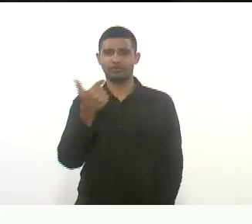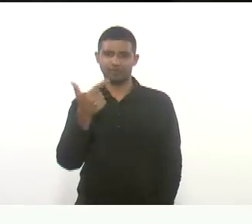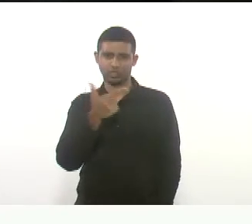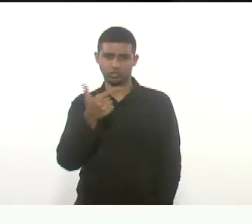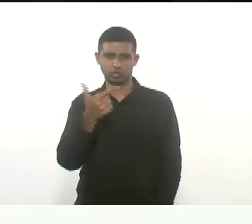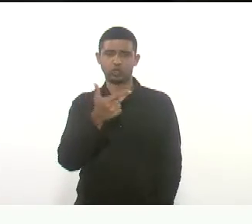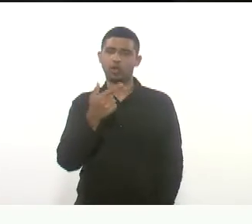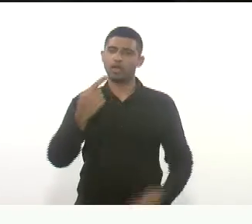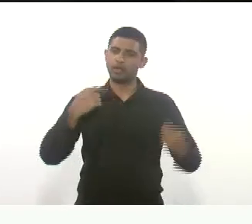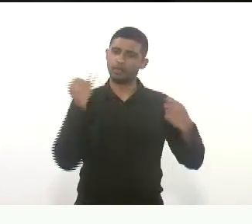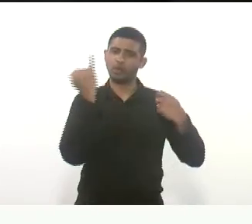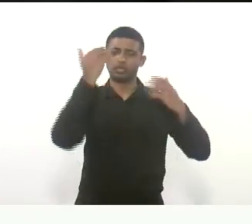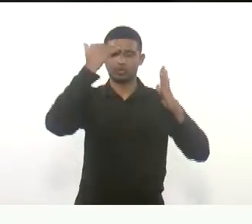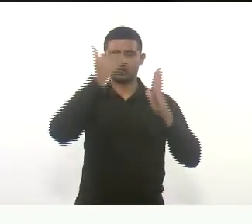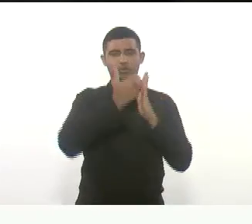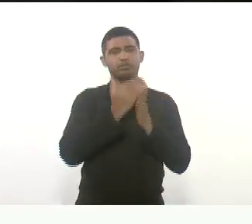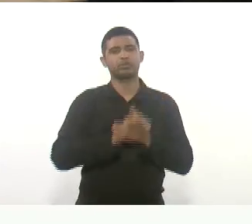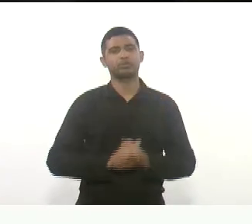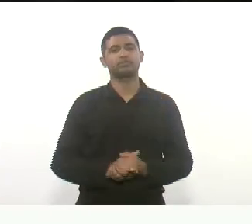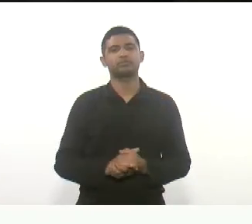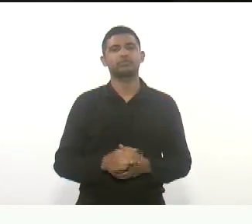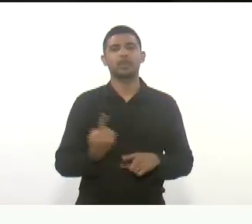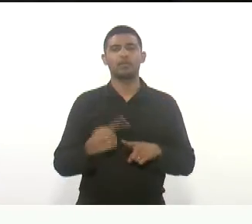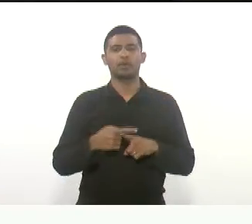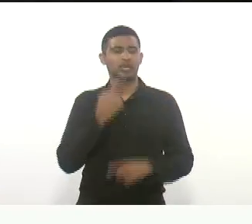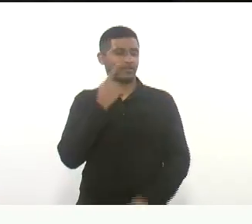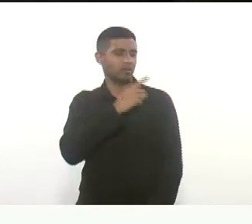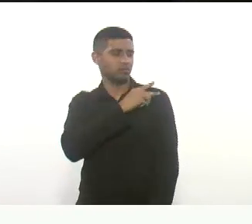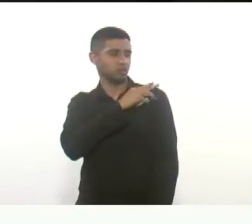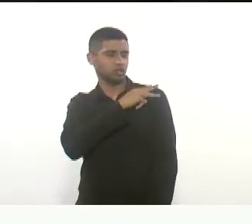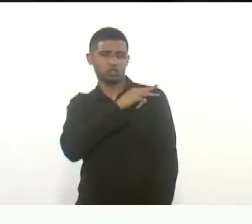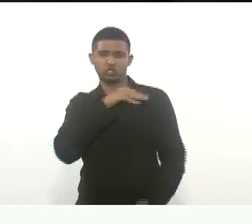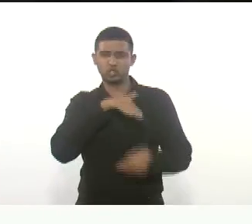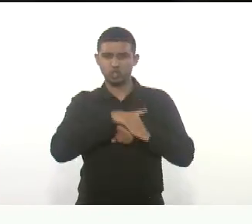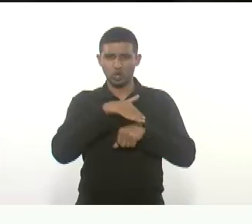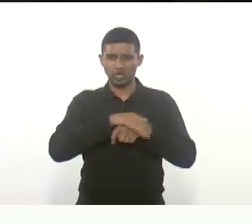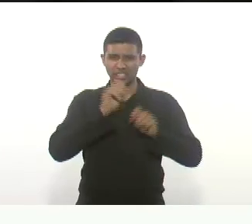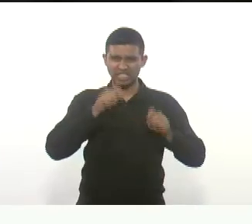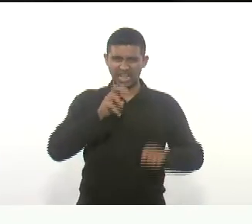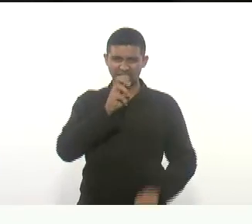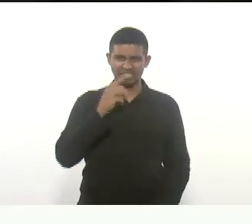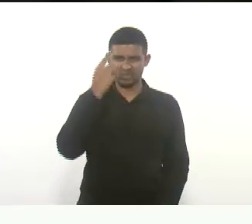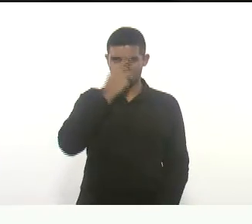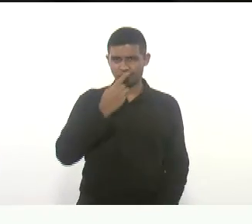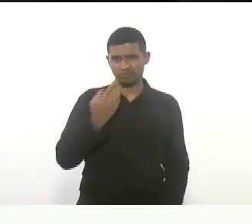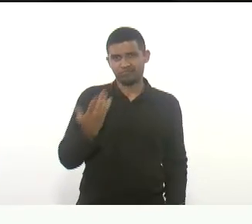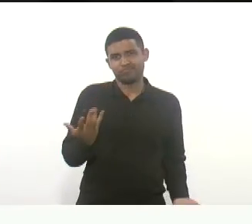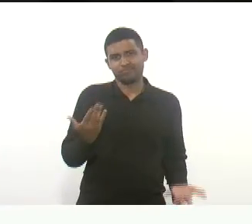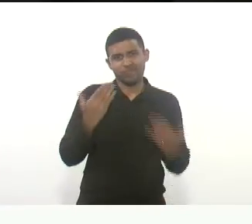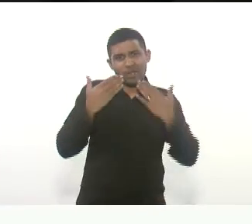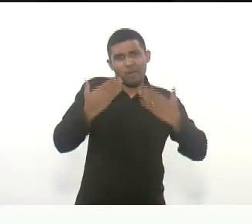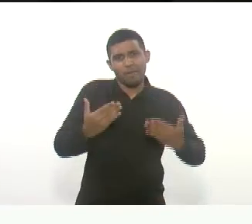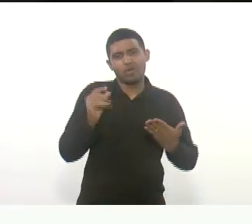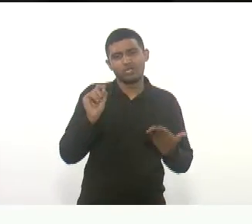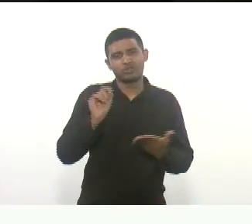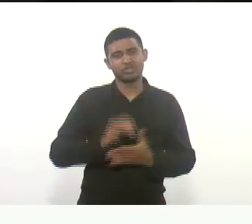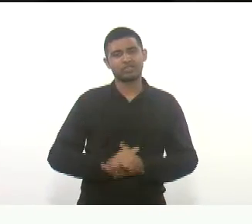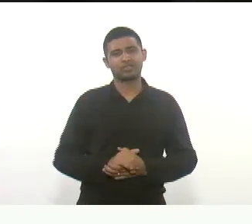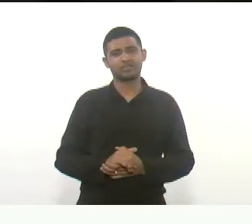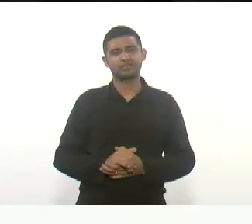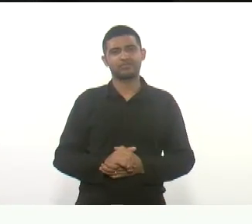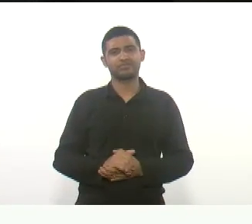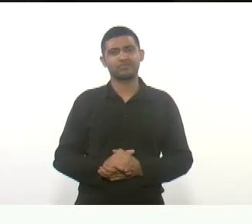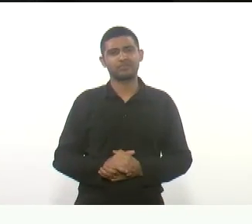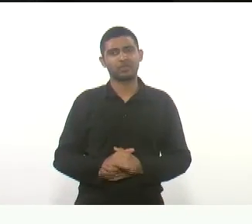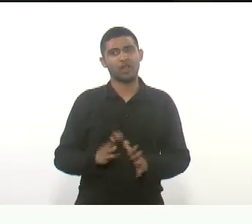seja cumprido, porque o ensino médio noturno não oferece 5 horas, né, gente? Então, isso significa, em prática, quase que é uma